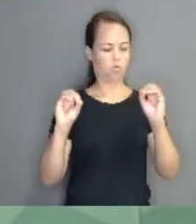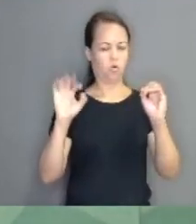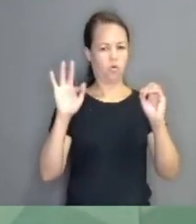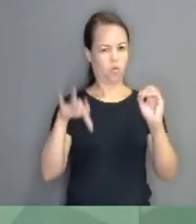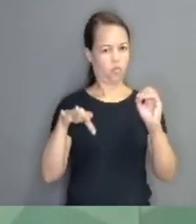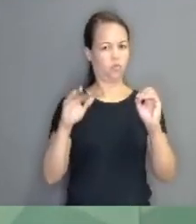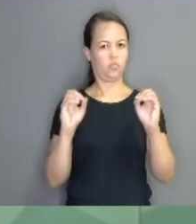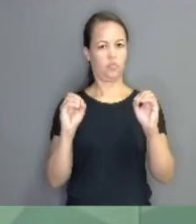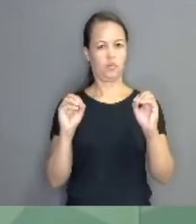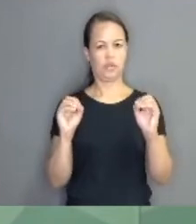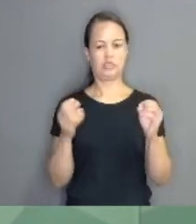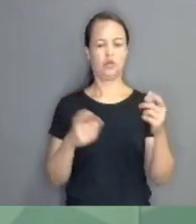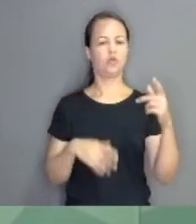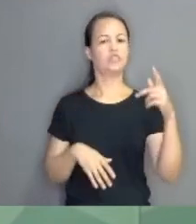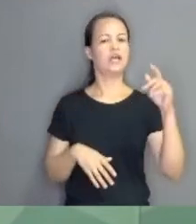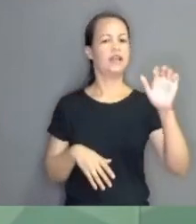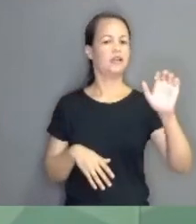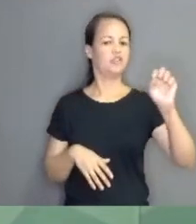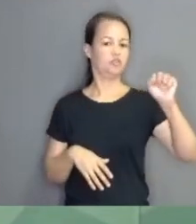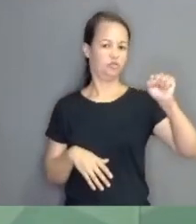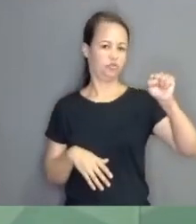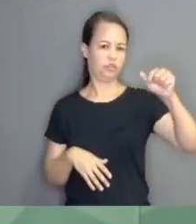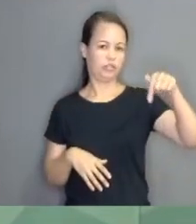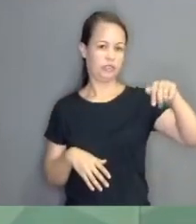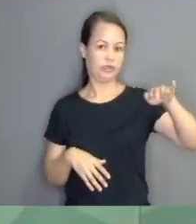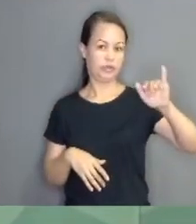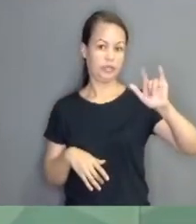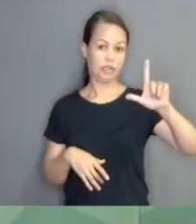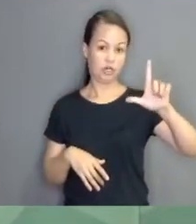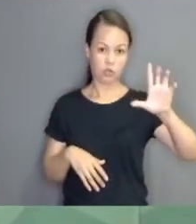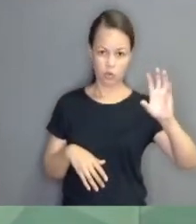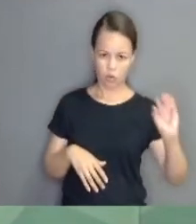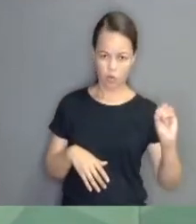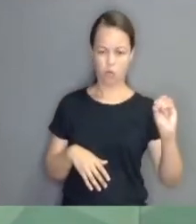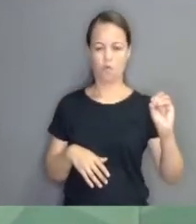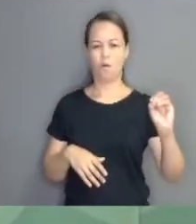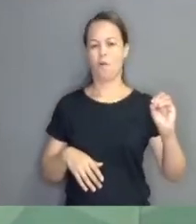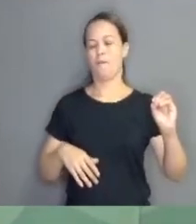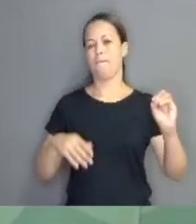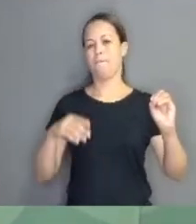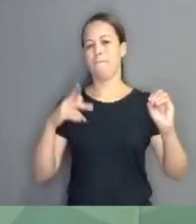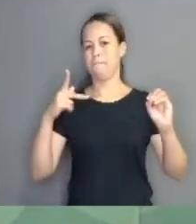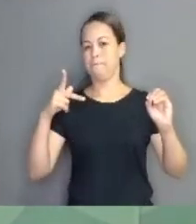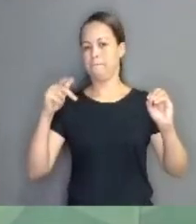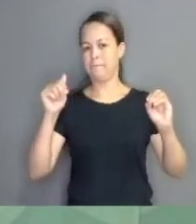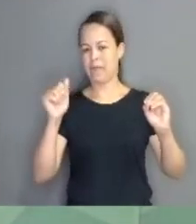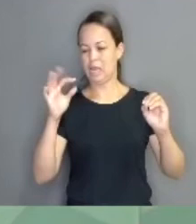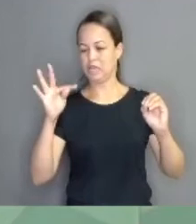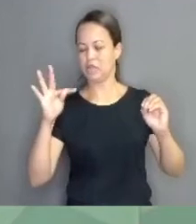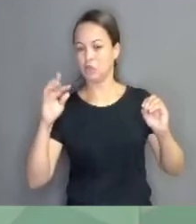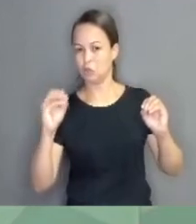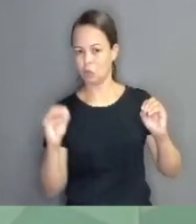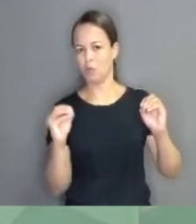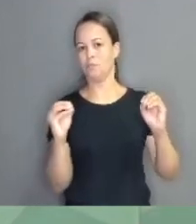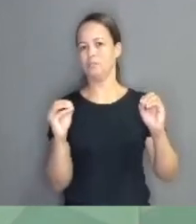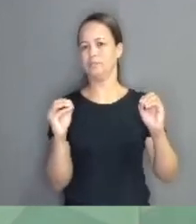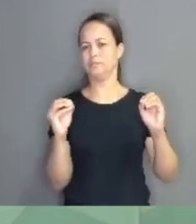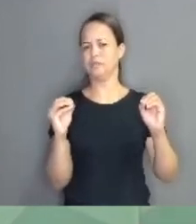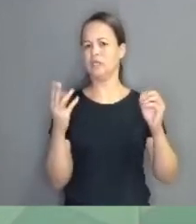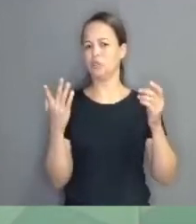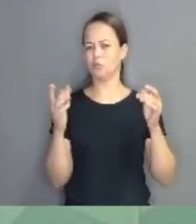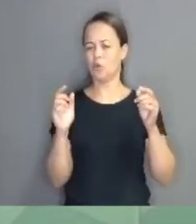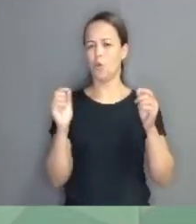esquilo parto a gente tem finalzinho só alegrinha o